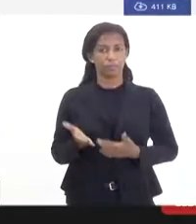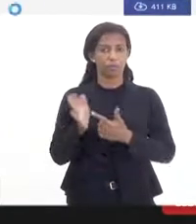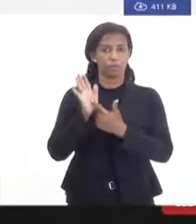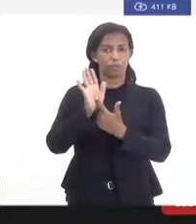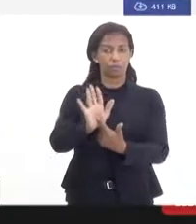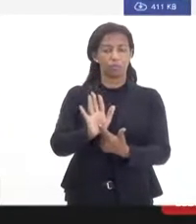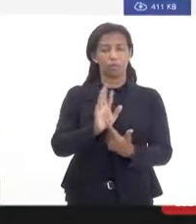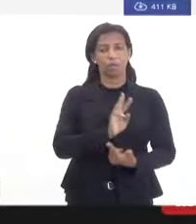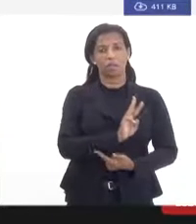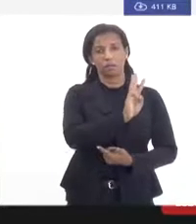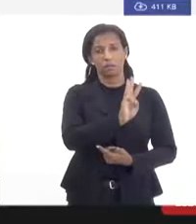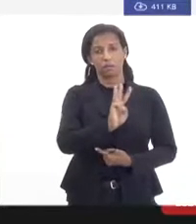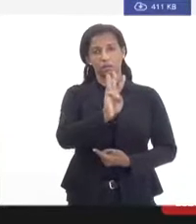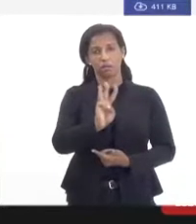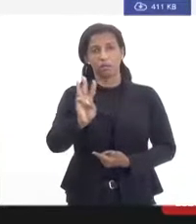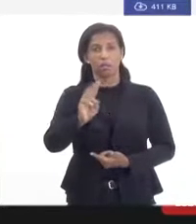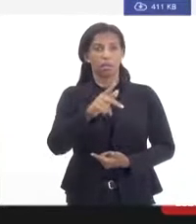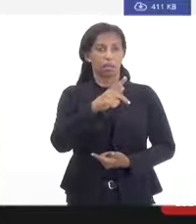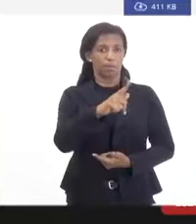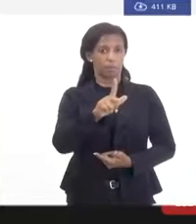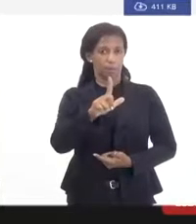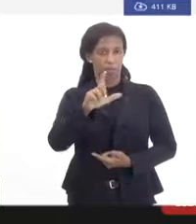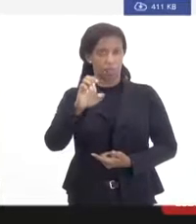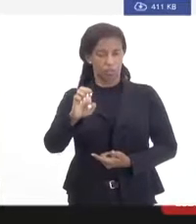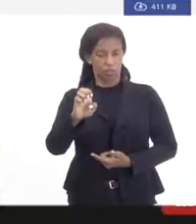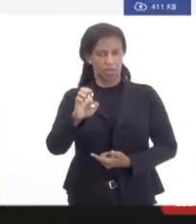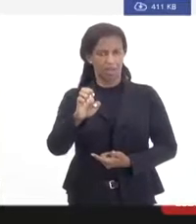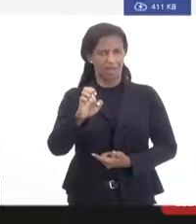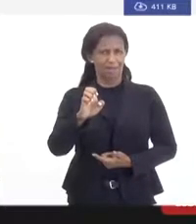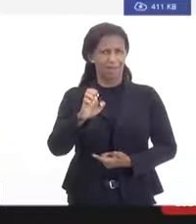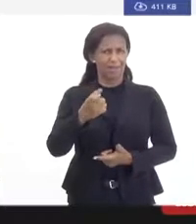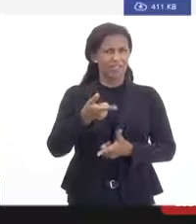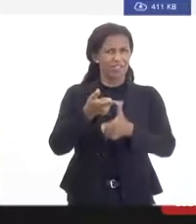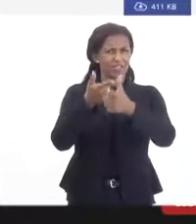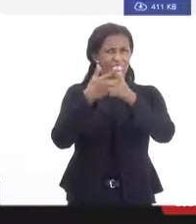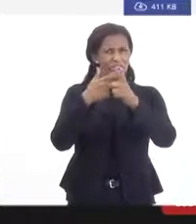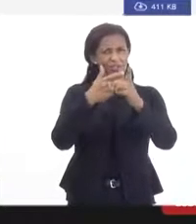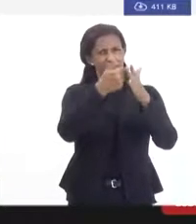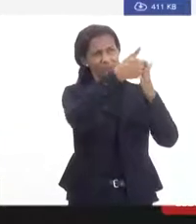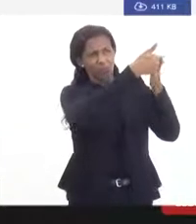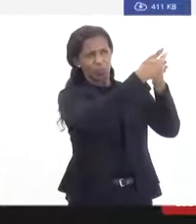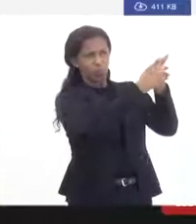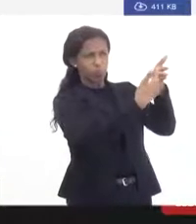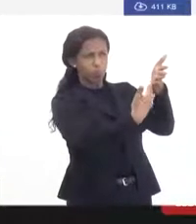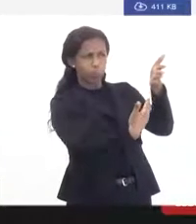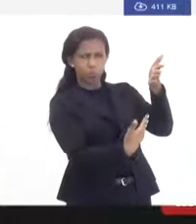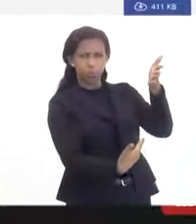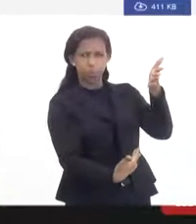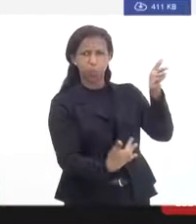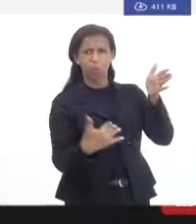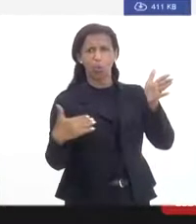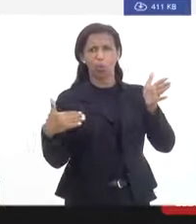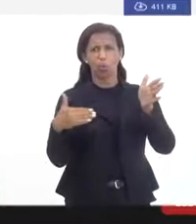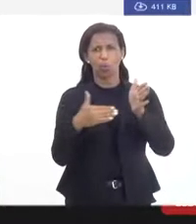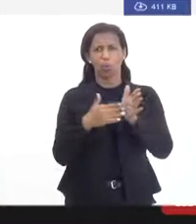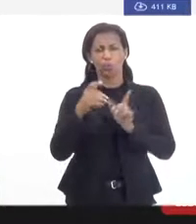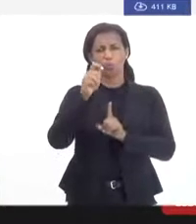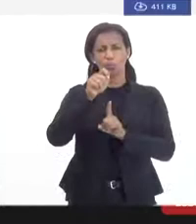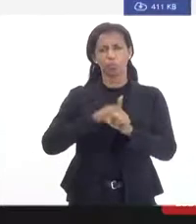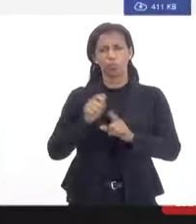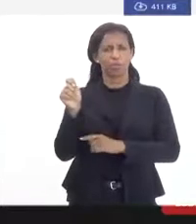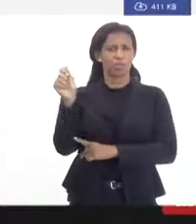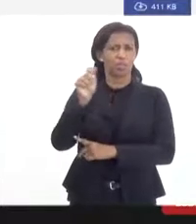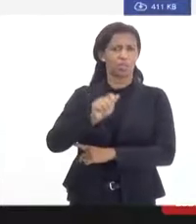no site da Procuradoria, tem aqui os maiores devedores inscritos em dívida ativa, o último mês, agosto de 2021,